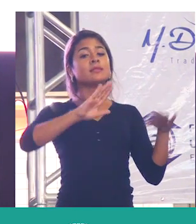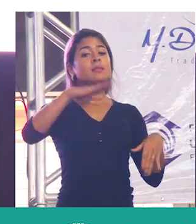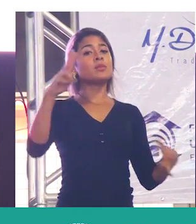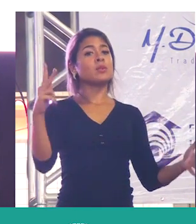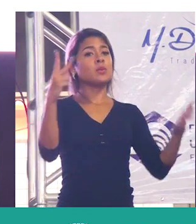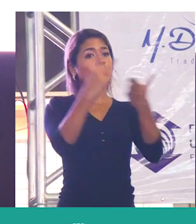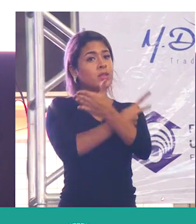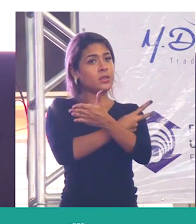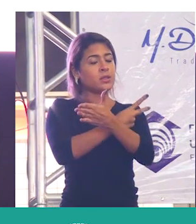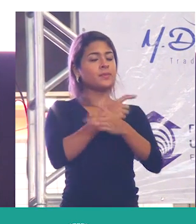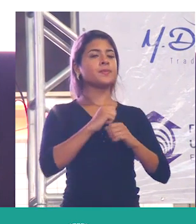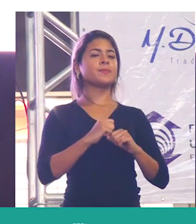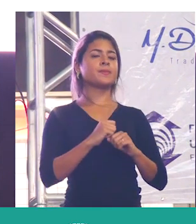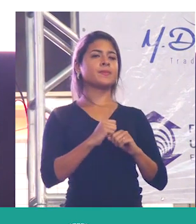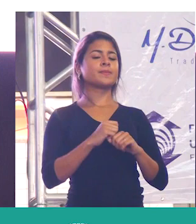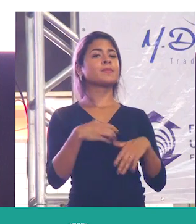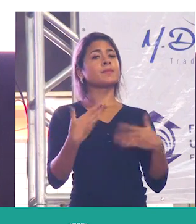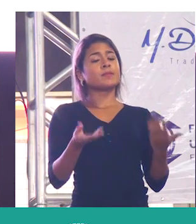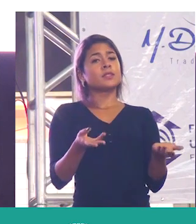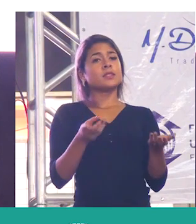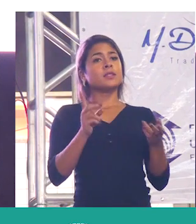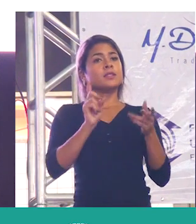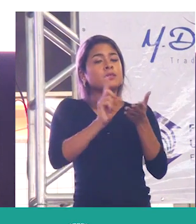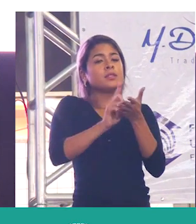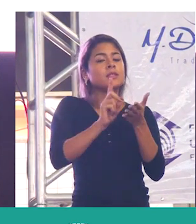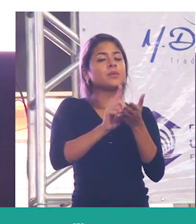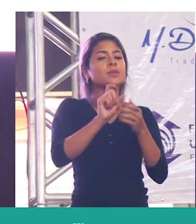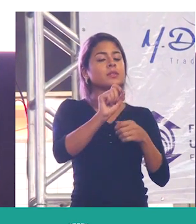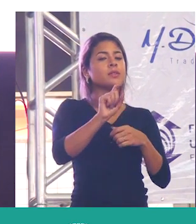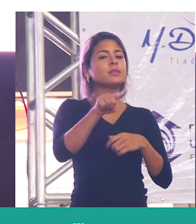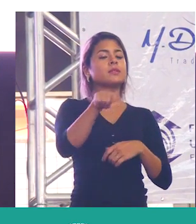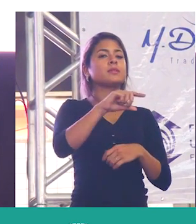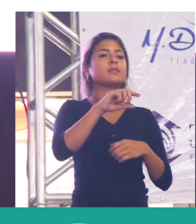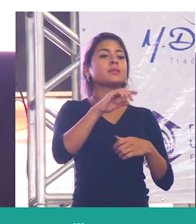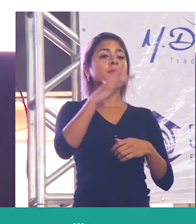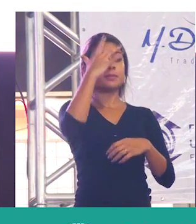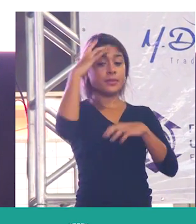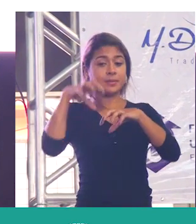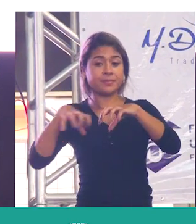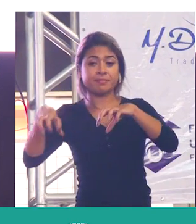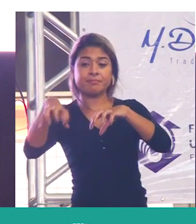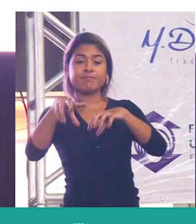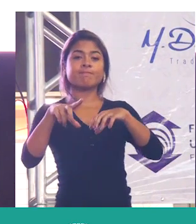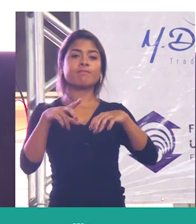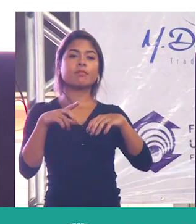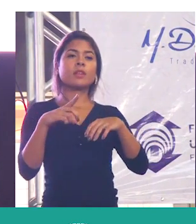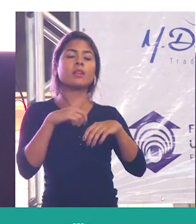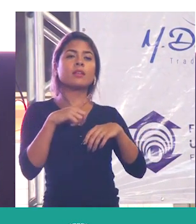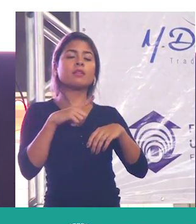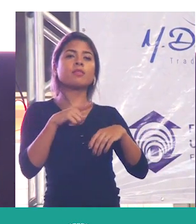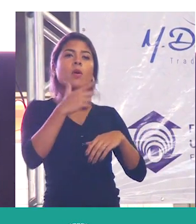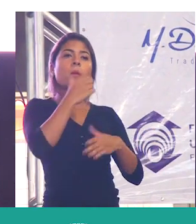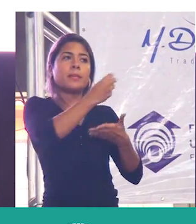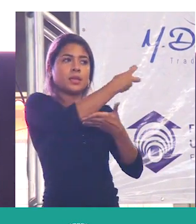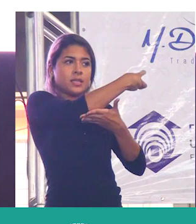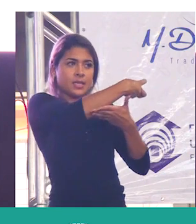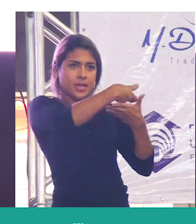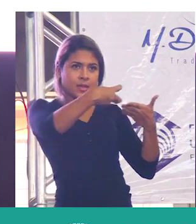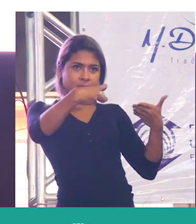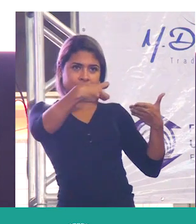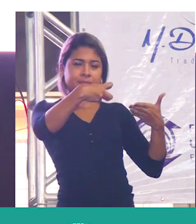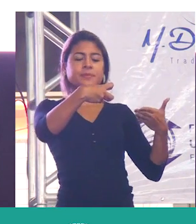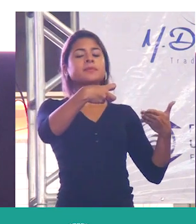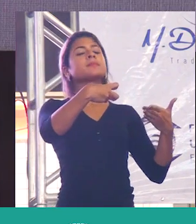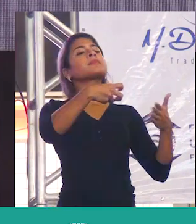verdade, o apoio que foi dado por setores da sociedade à queda do João Goulart